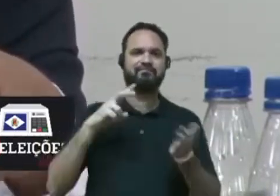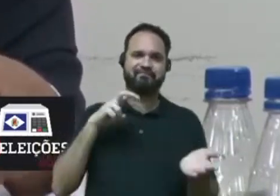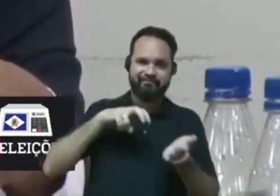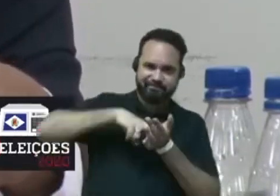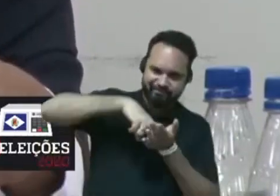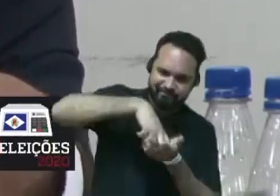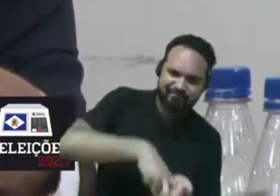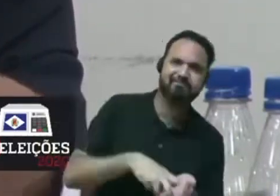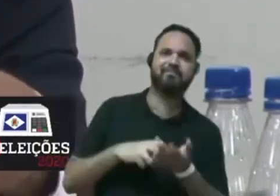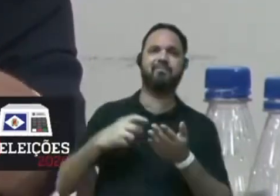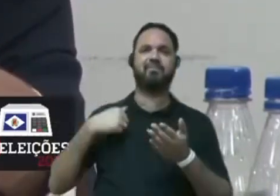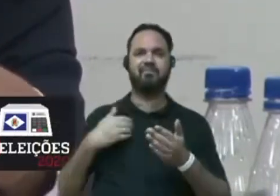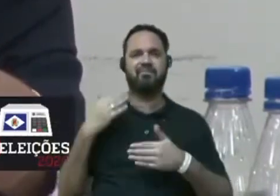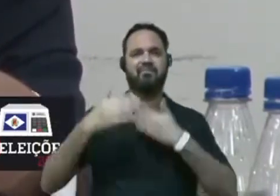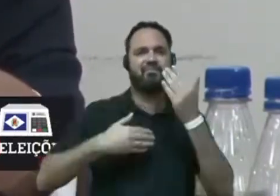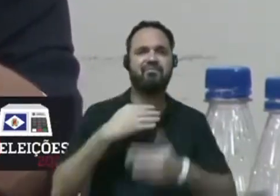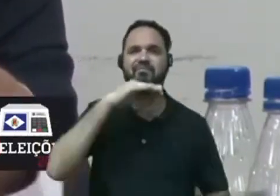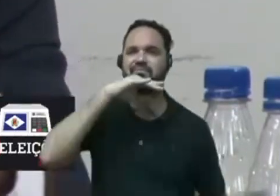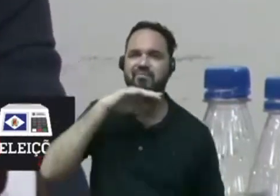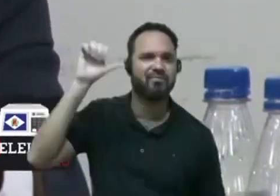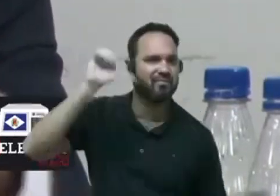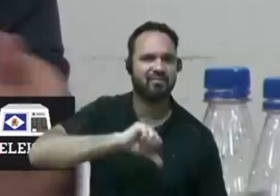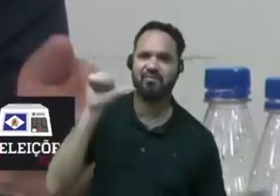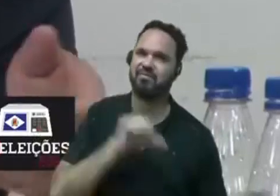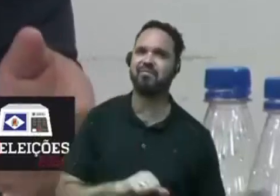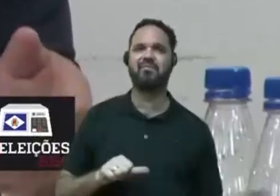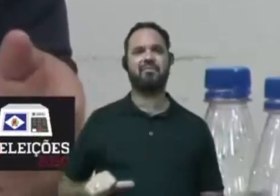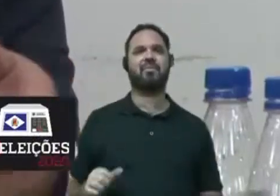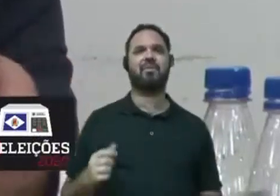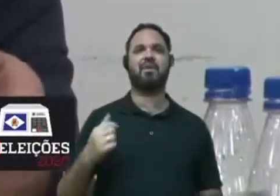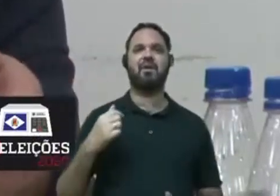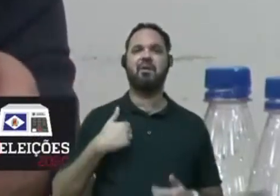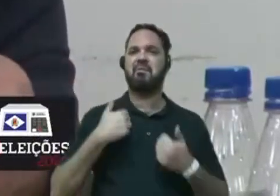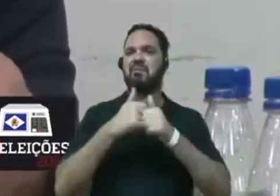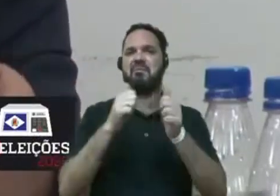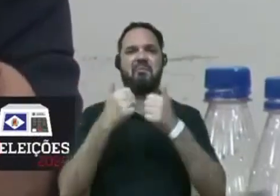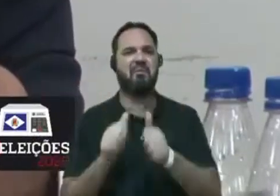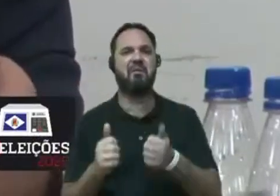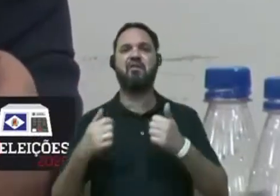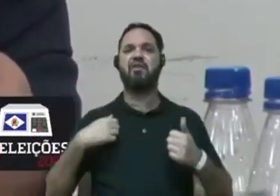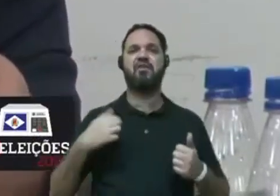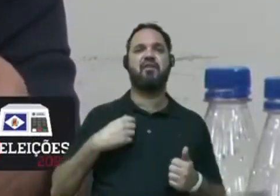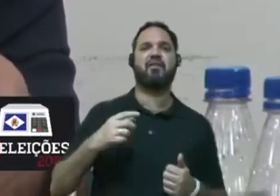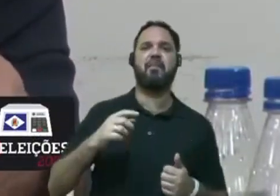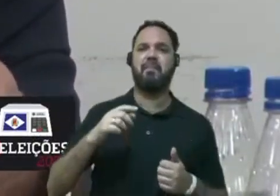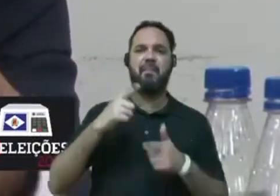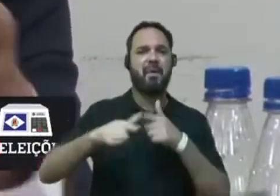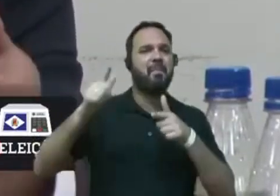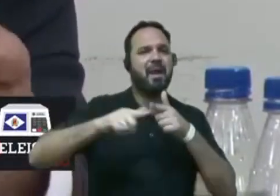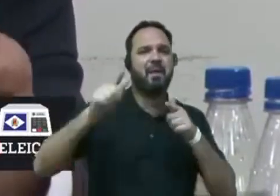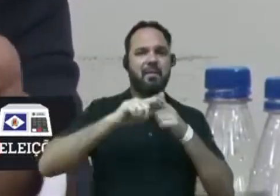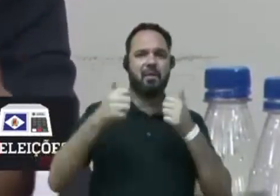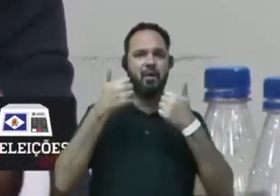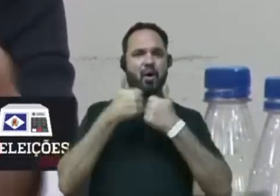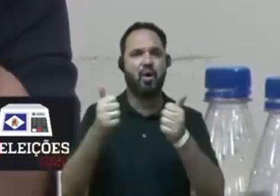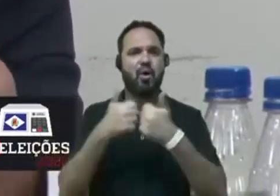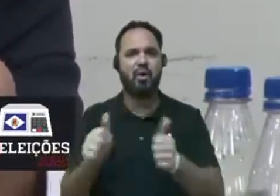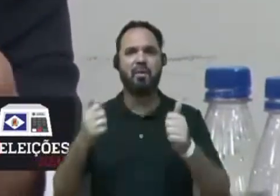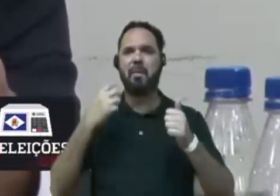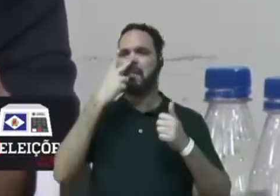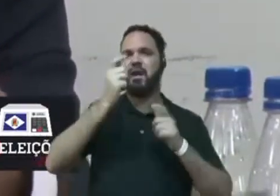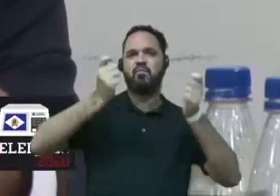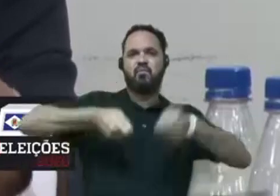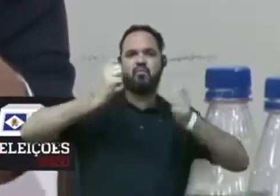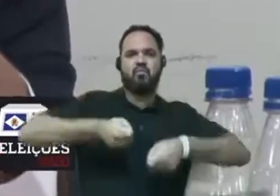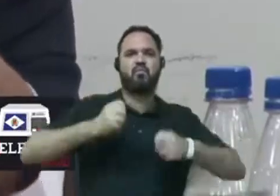joelhos na cidade está um caos não fala assim o usuário de ônibus falou se aqui é vítima de ônibus isso não é ônibus